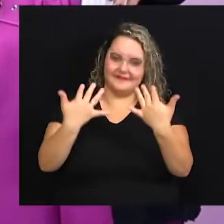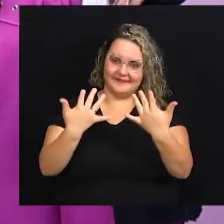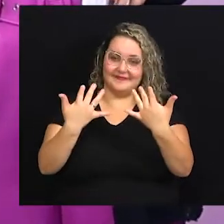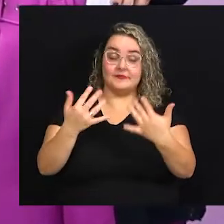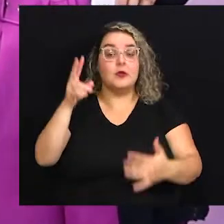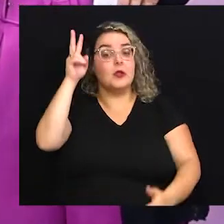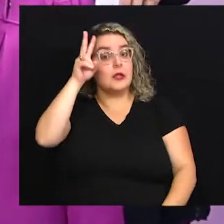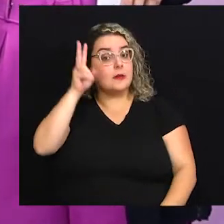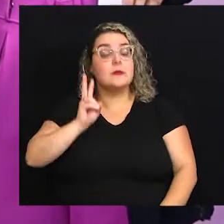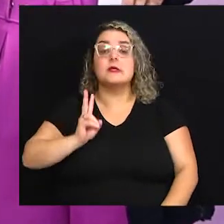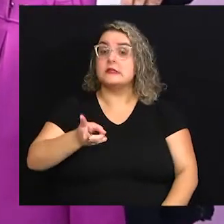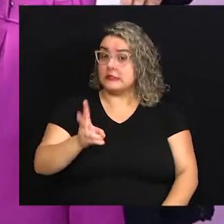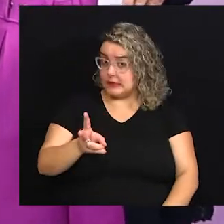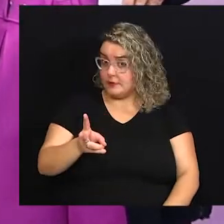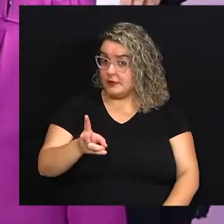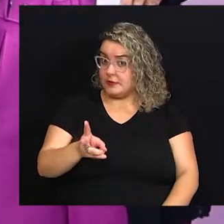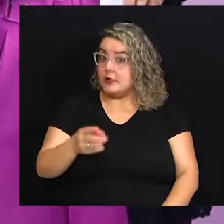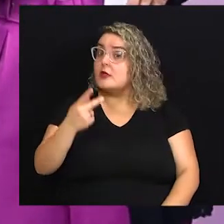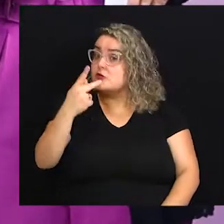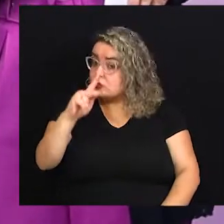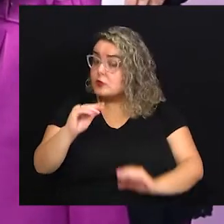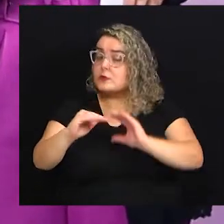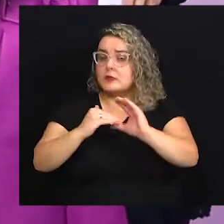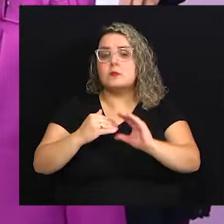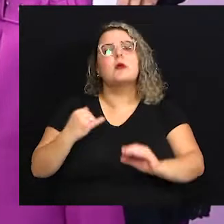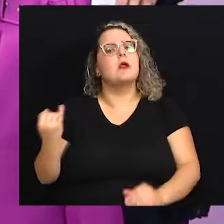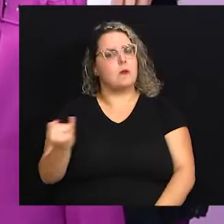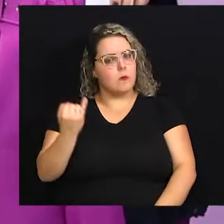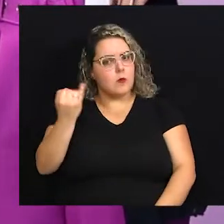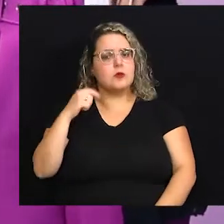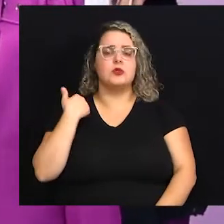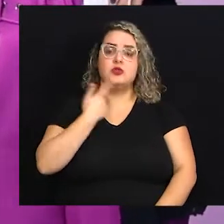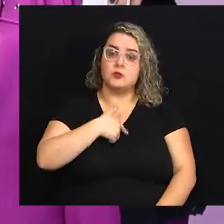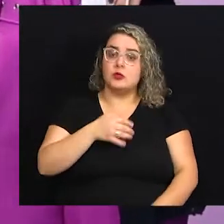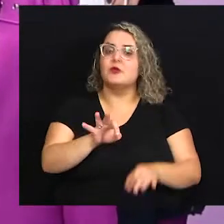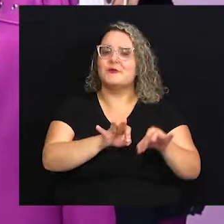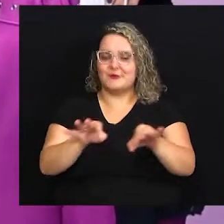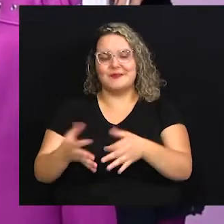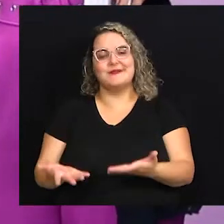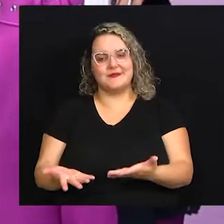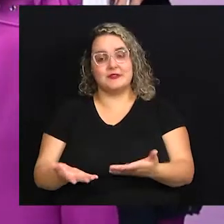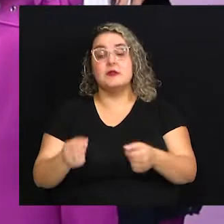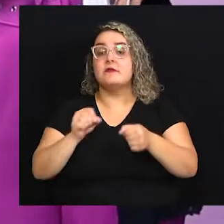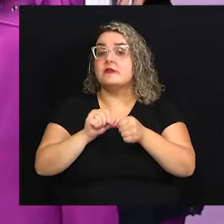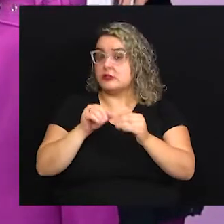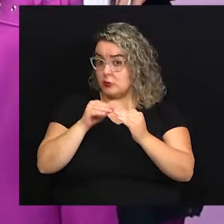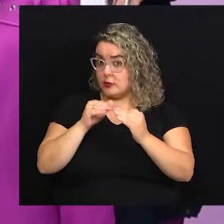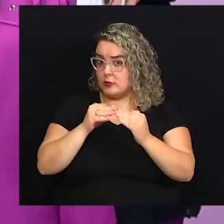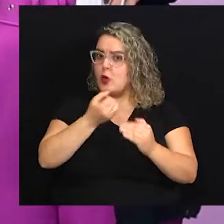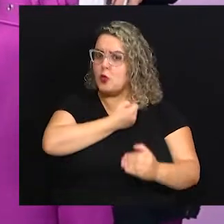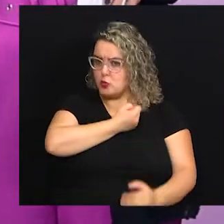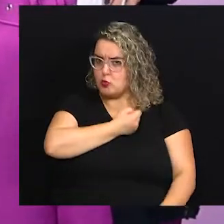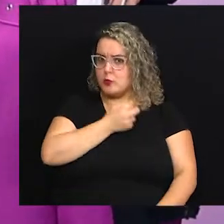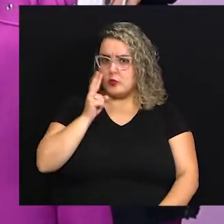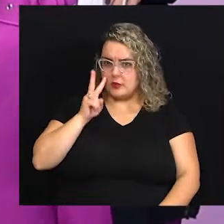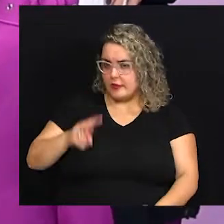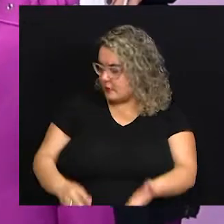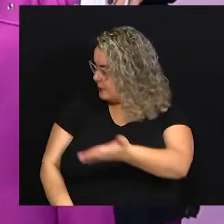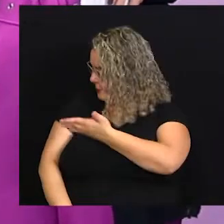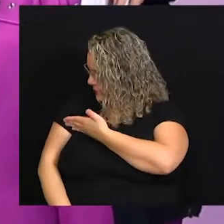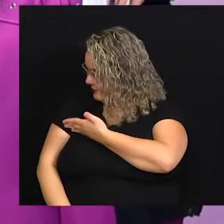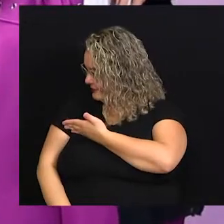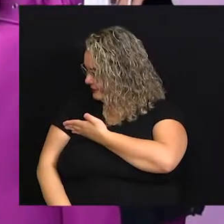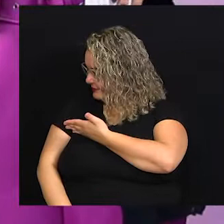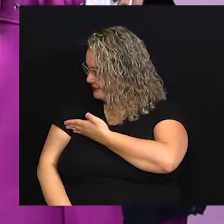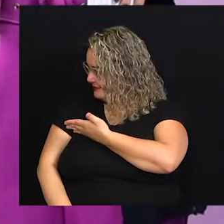e audiência e lembrar sempre que a sua participação é fundamental aqui no nosso quadro. Faz o seguinte, tá vendo esse número que está aparecendo agora